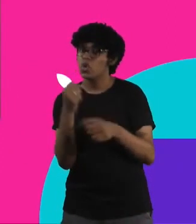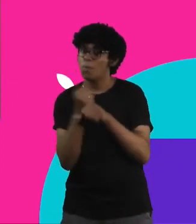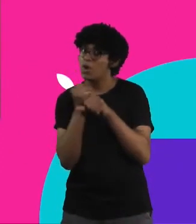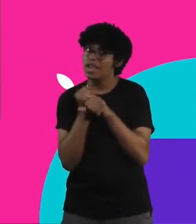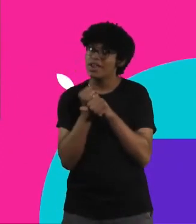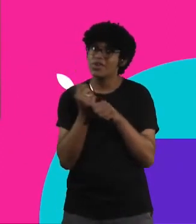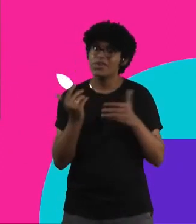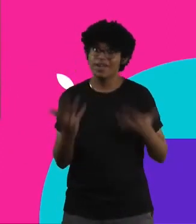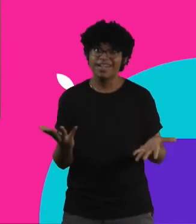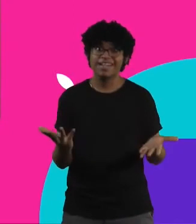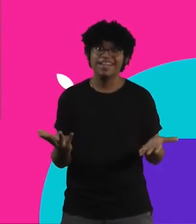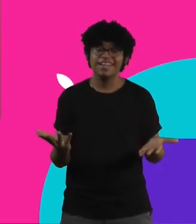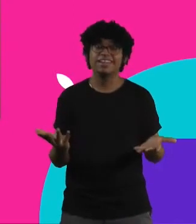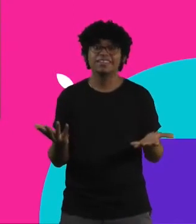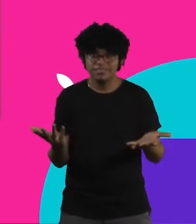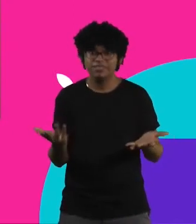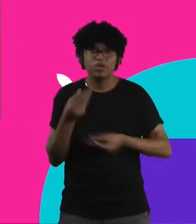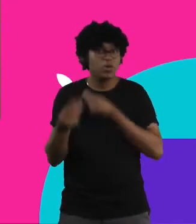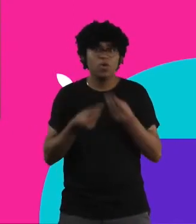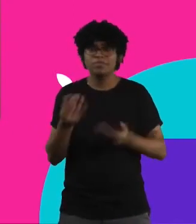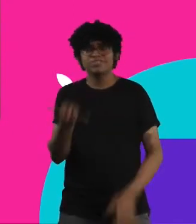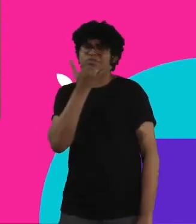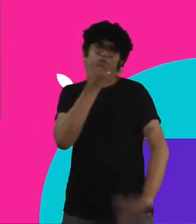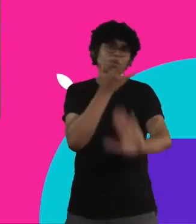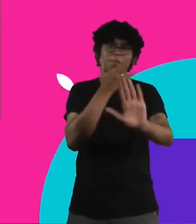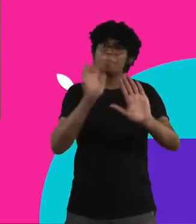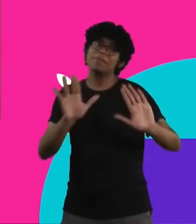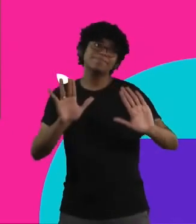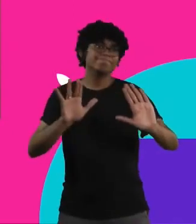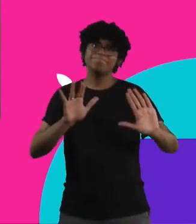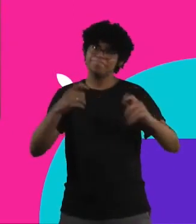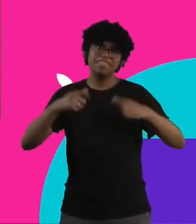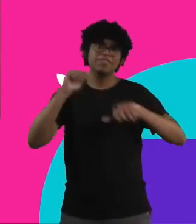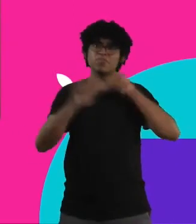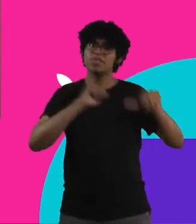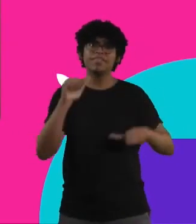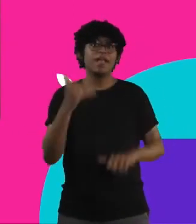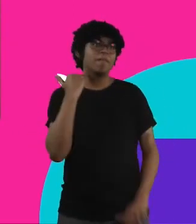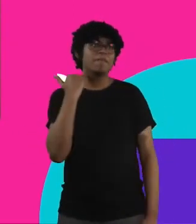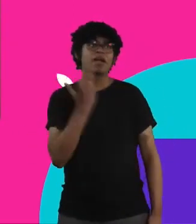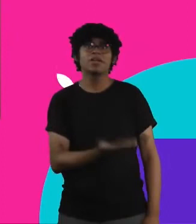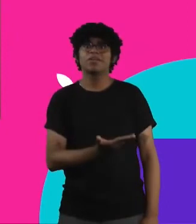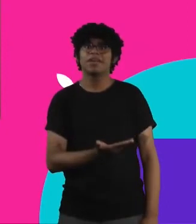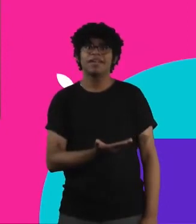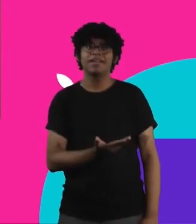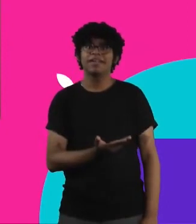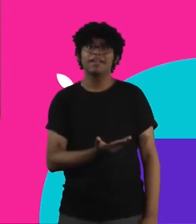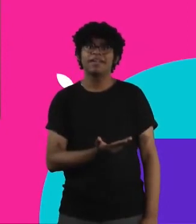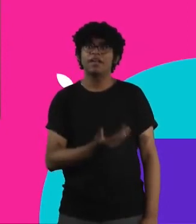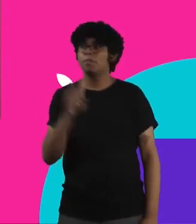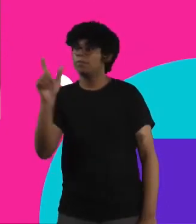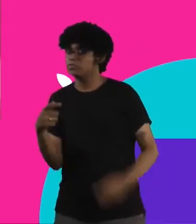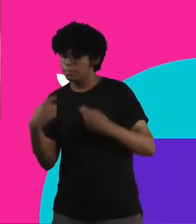ano. Então, assim, não me desculpa, eu acho que a indústria tem que mudar. Não tem condições da pessoa que precisa usar um